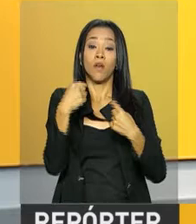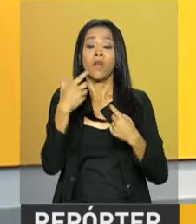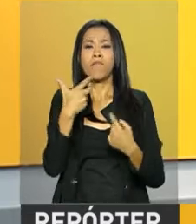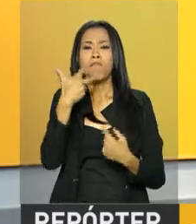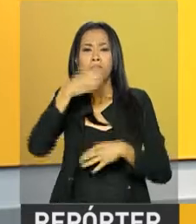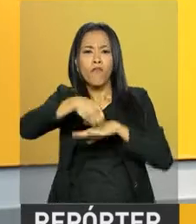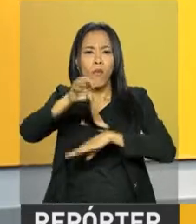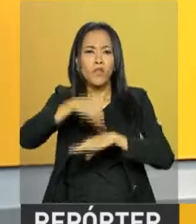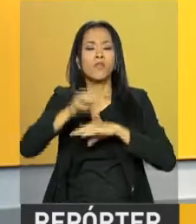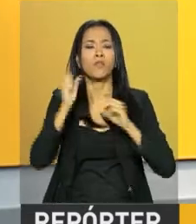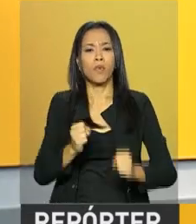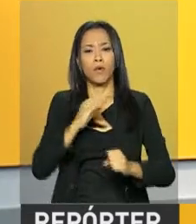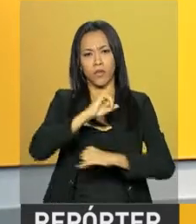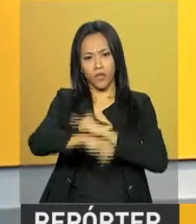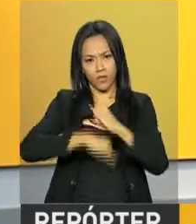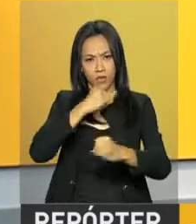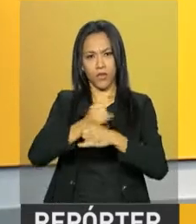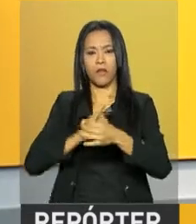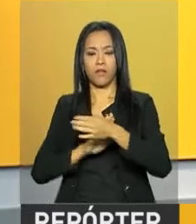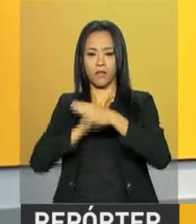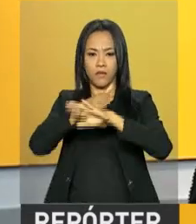site